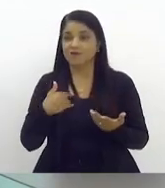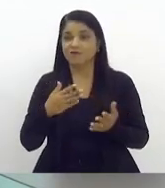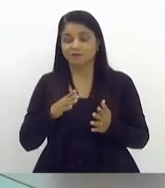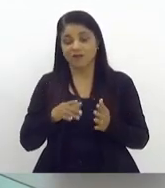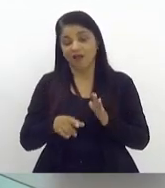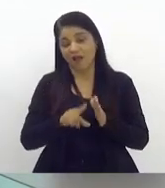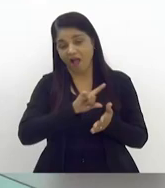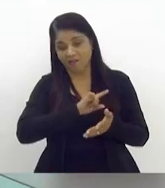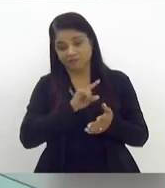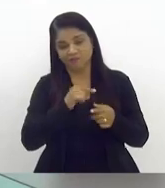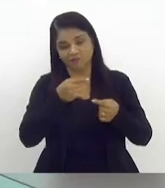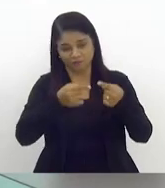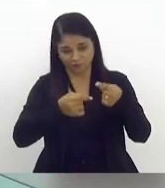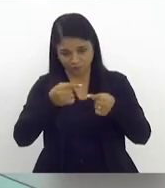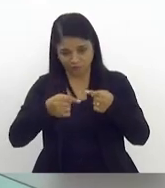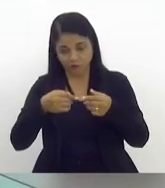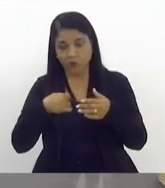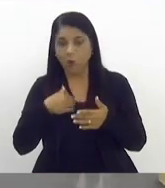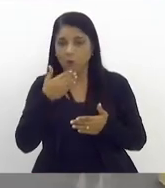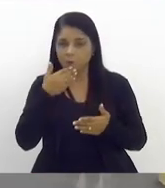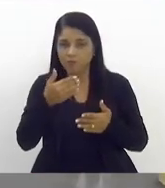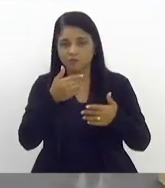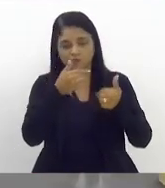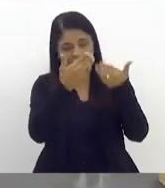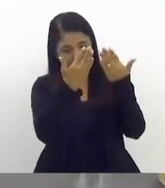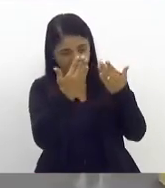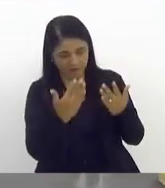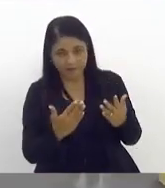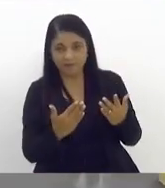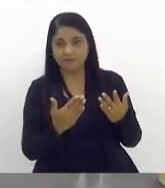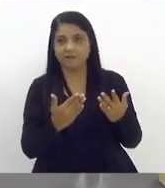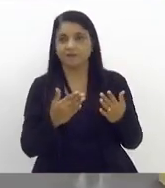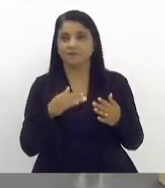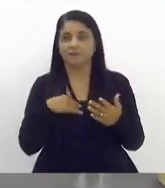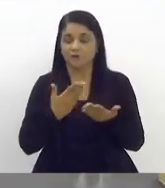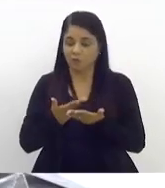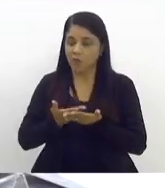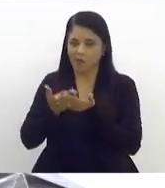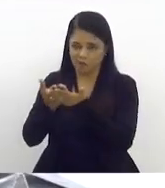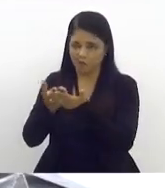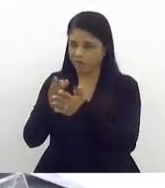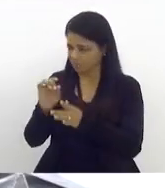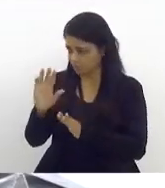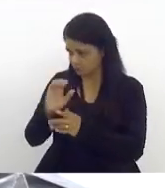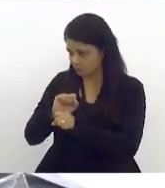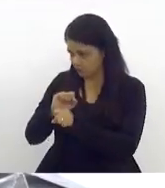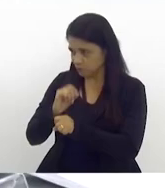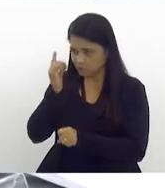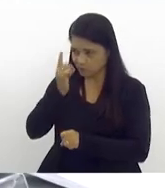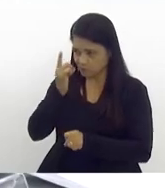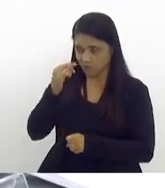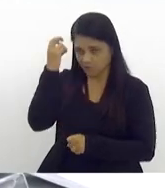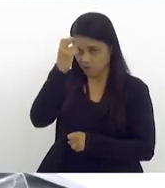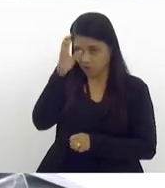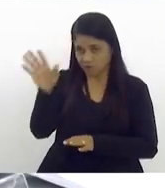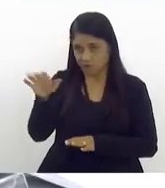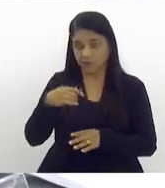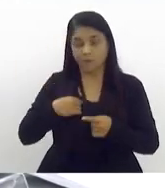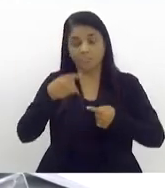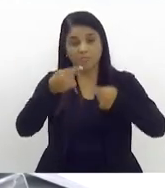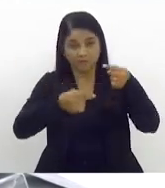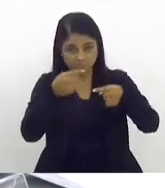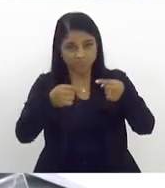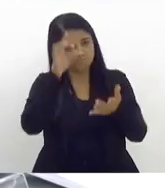Antes de discutir, eu pedi eu vista... Eu vou fazer um encaminhamento aqui, antes da deputada... Só um segundo, deputada Verônica. Seguinte. Essa é uma discussão válida,